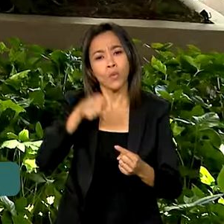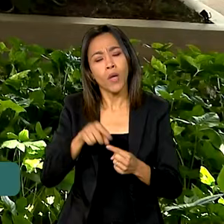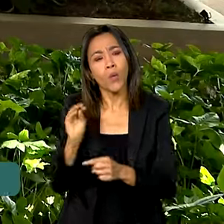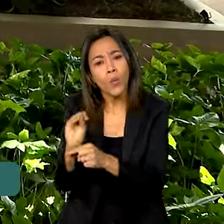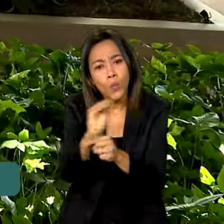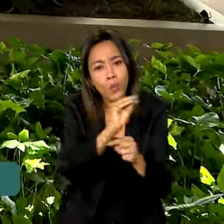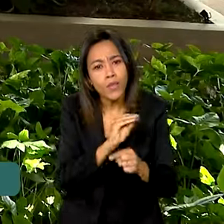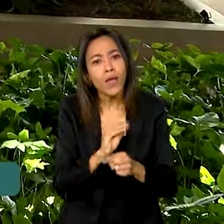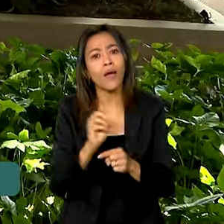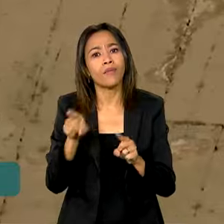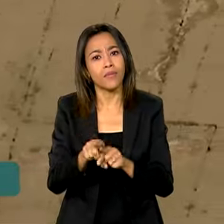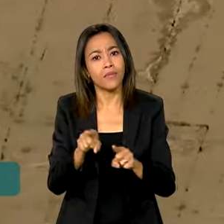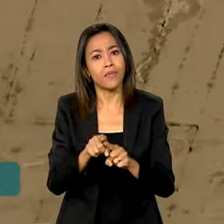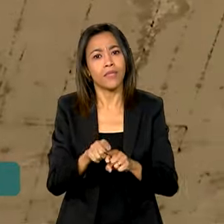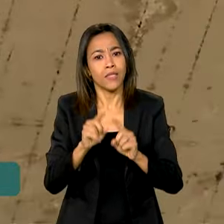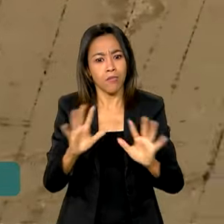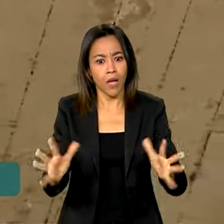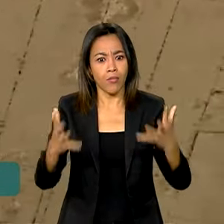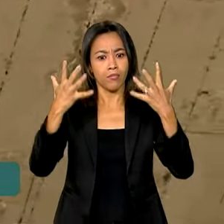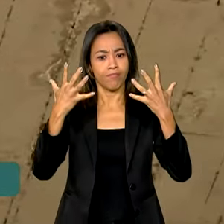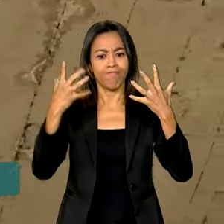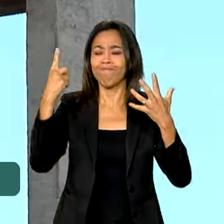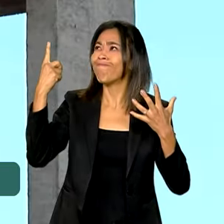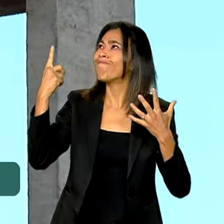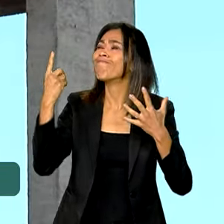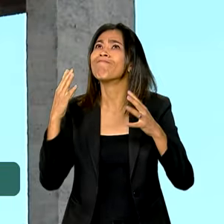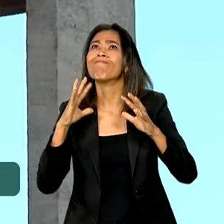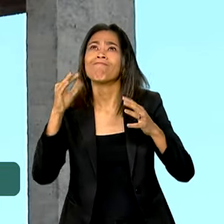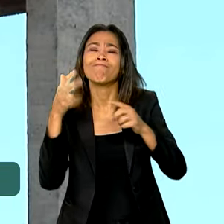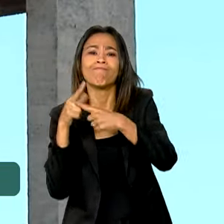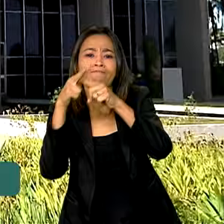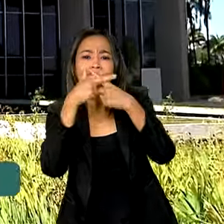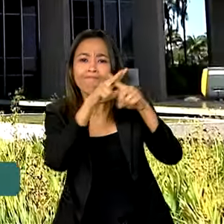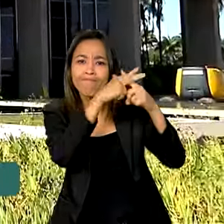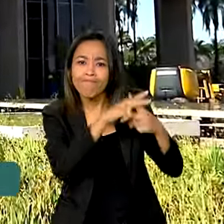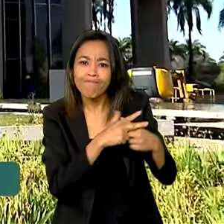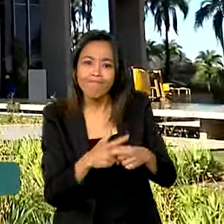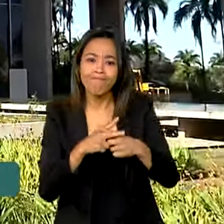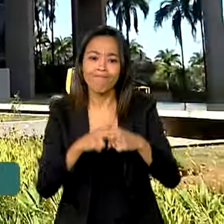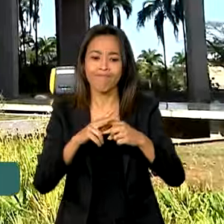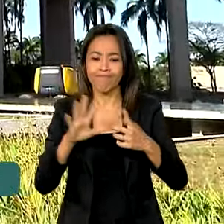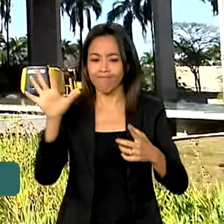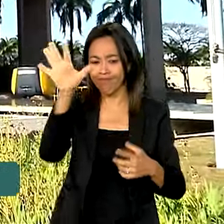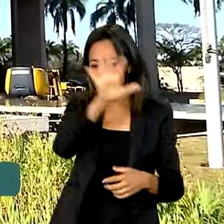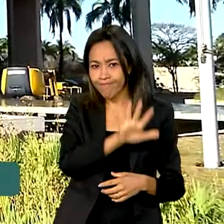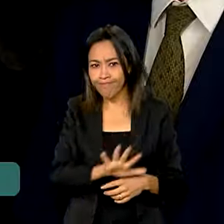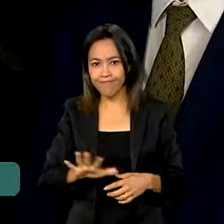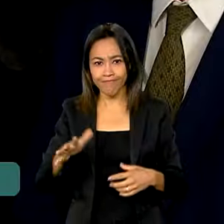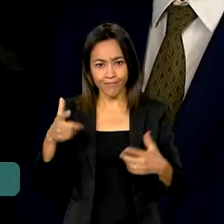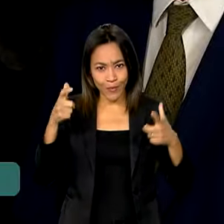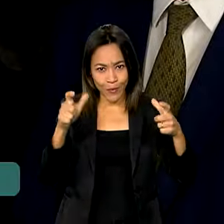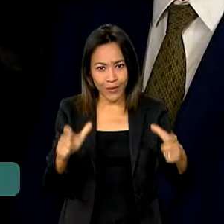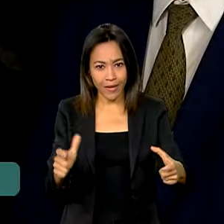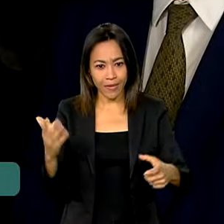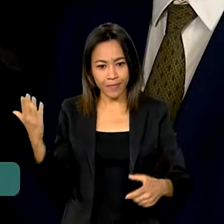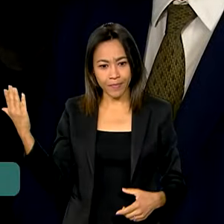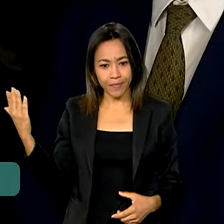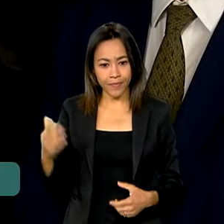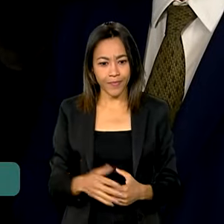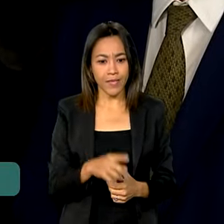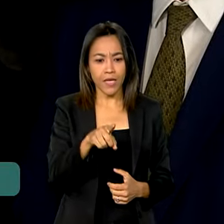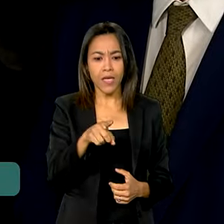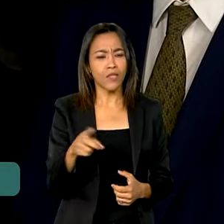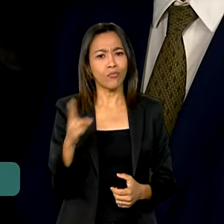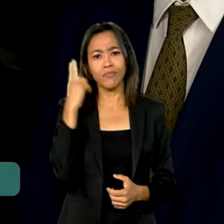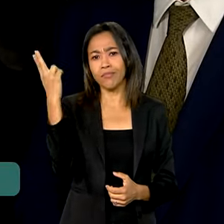e recuperação das estruturas físicas, arquitetônicas e paisagísticas do local. Não podemos deixar